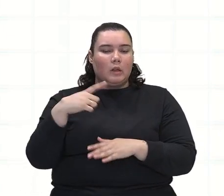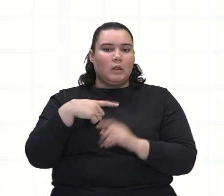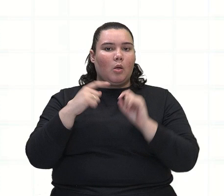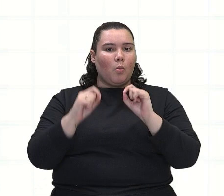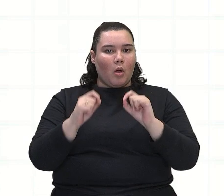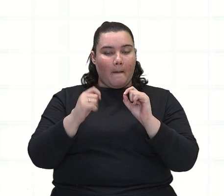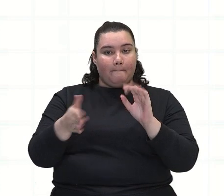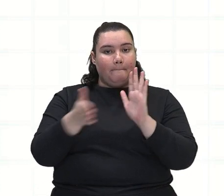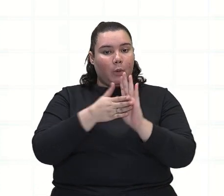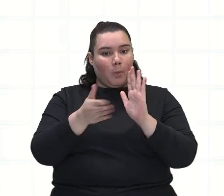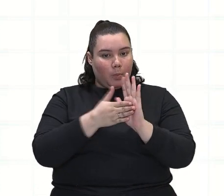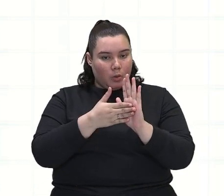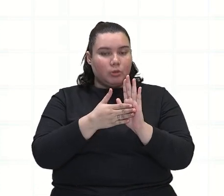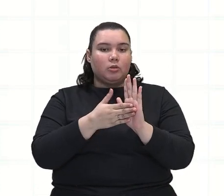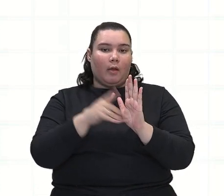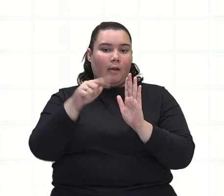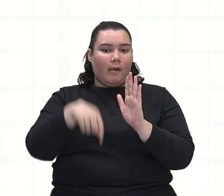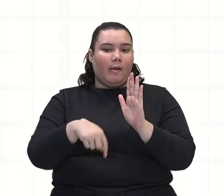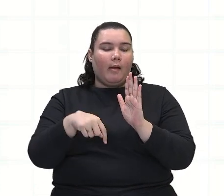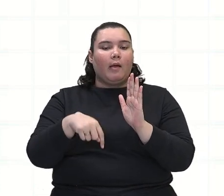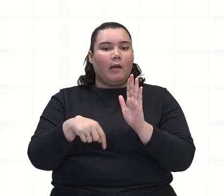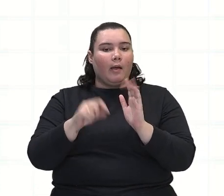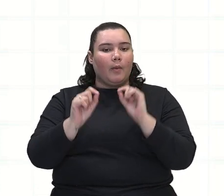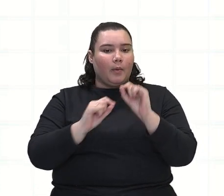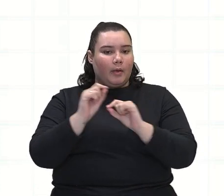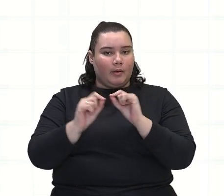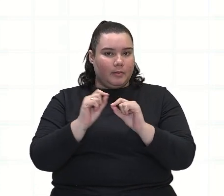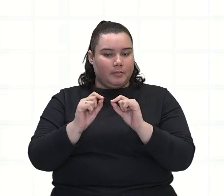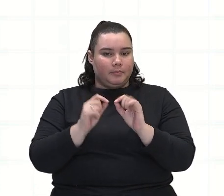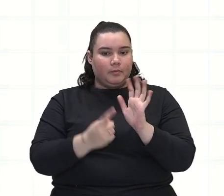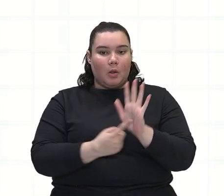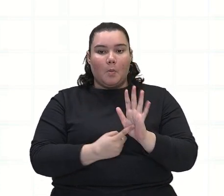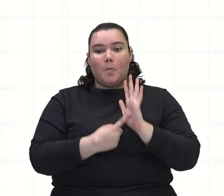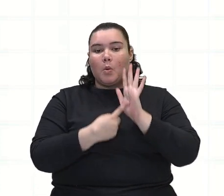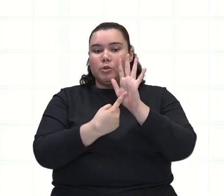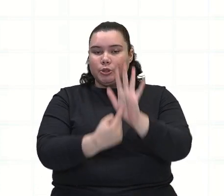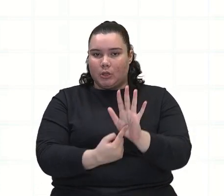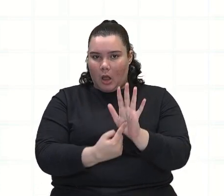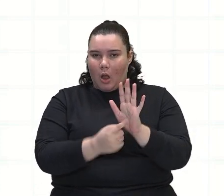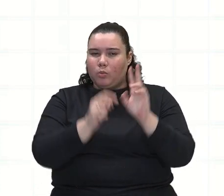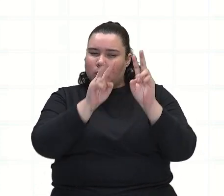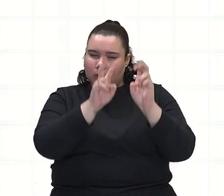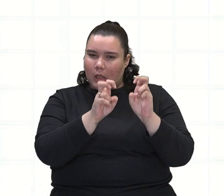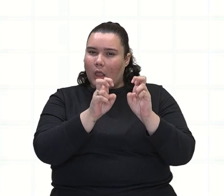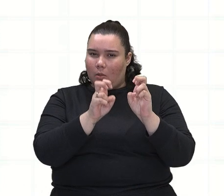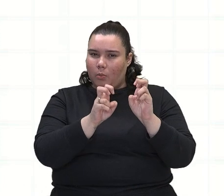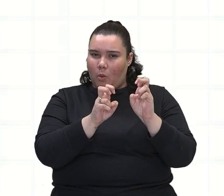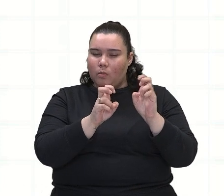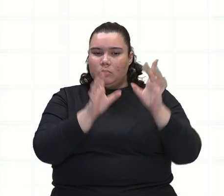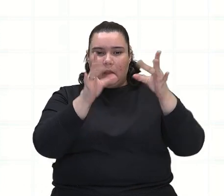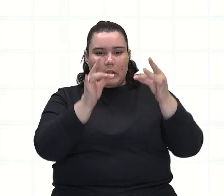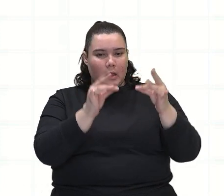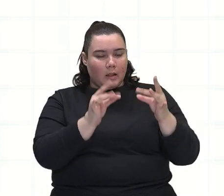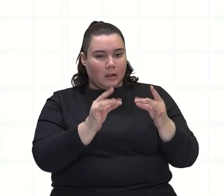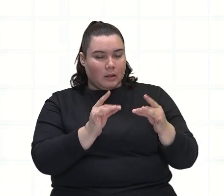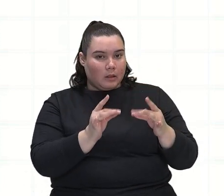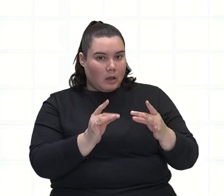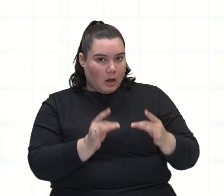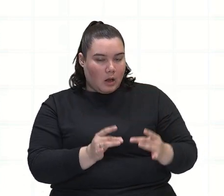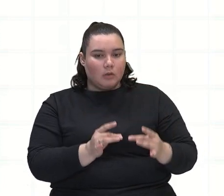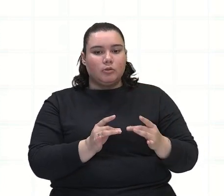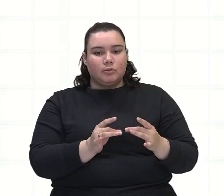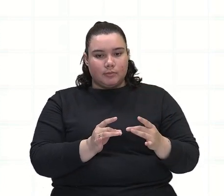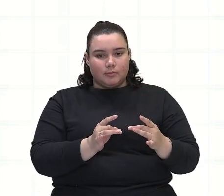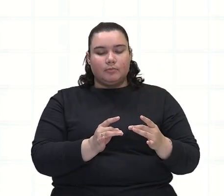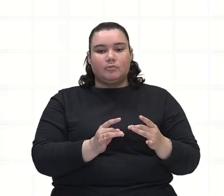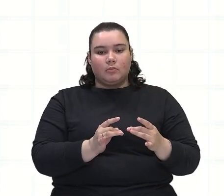ele se propõe, a tarefa dele é apresentar, é dissertar sobre um determinado